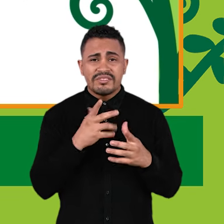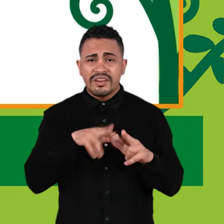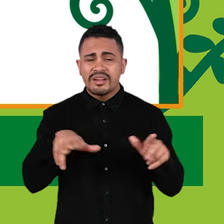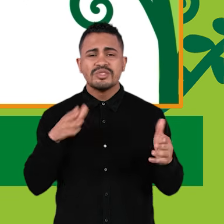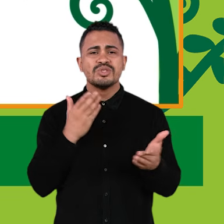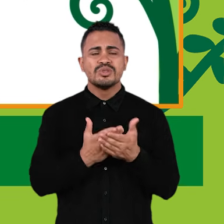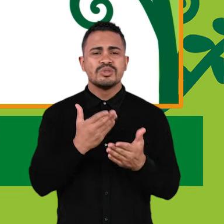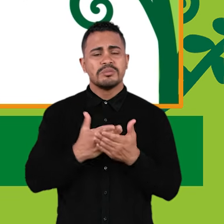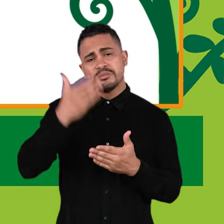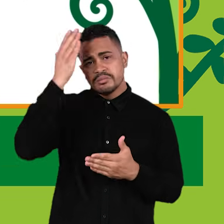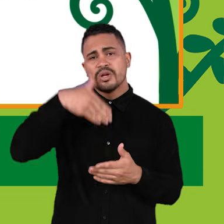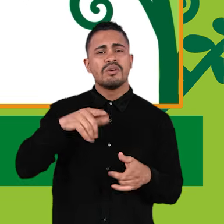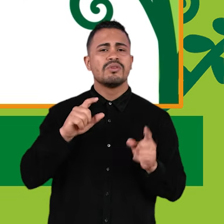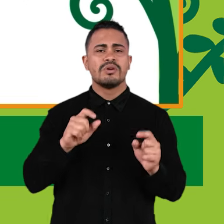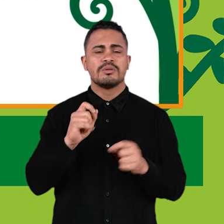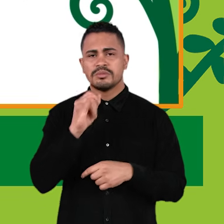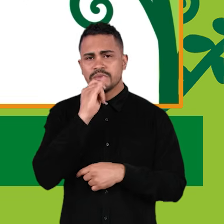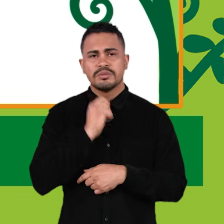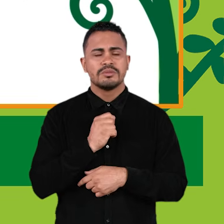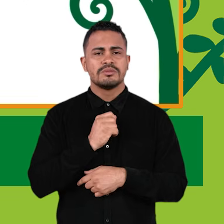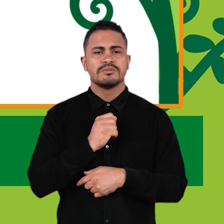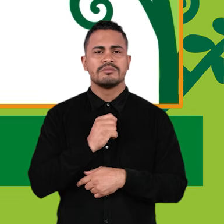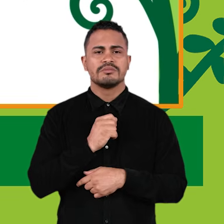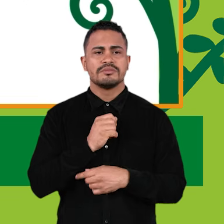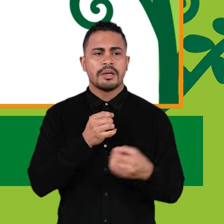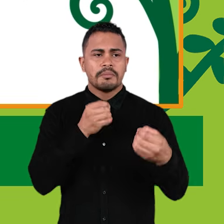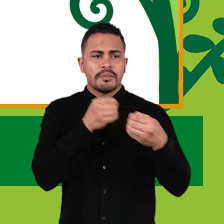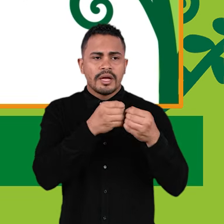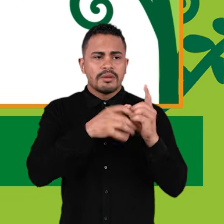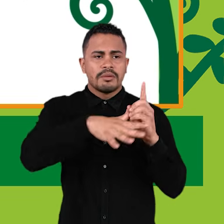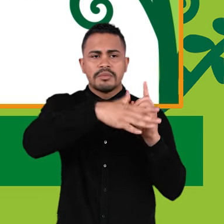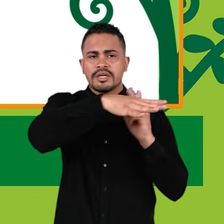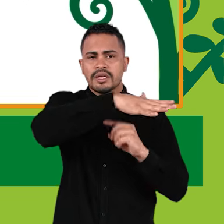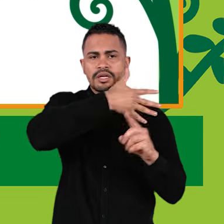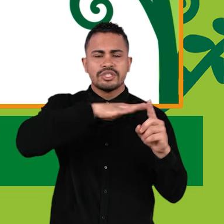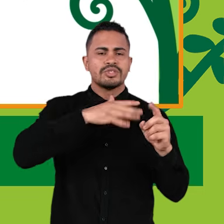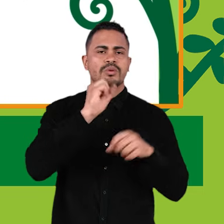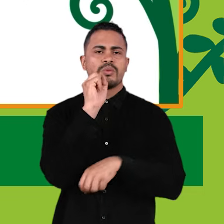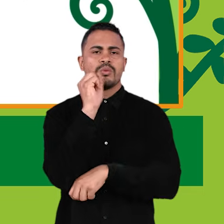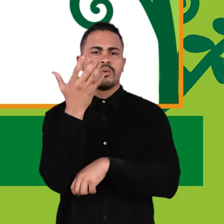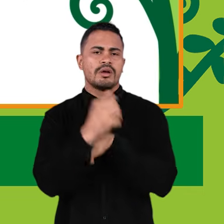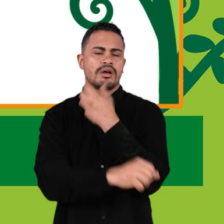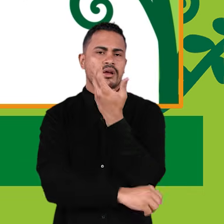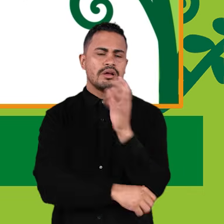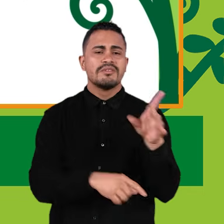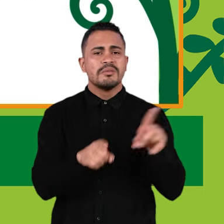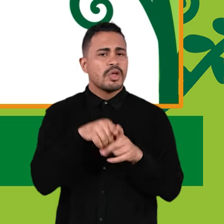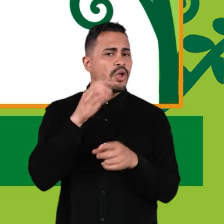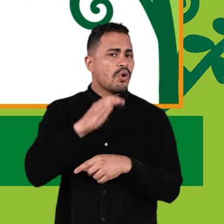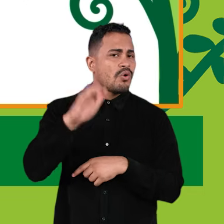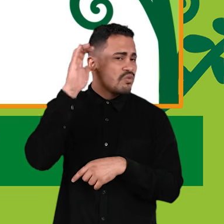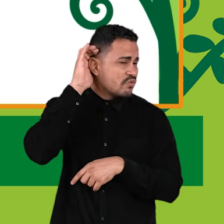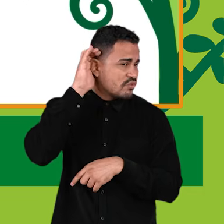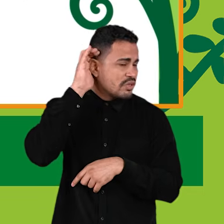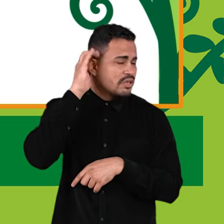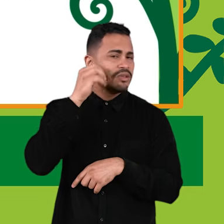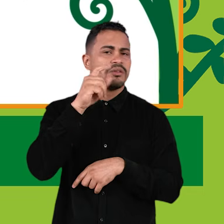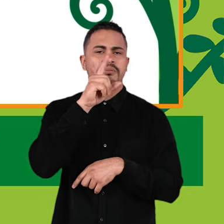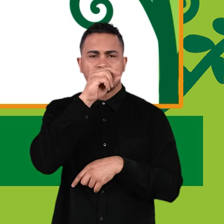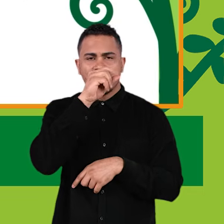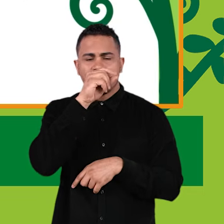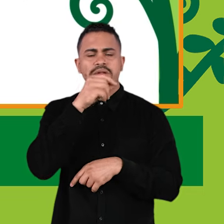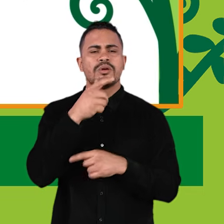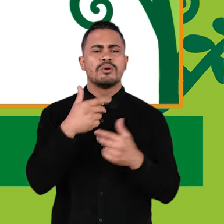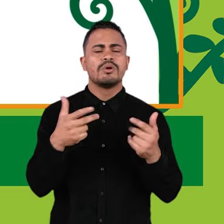comprovam que só o fato de você estar perto de um ambiente com árvores, por exemplo, e de você ouvir o canto dos pássaros, você